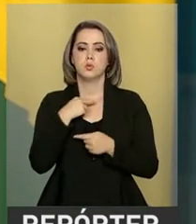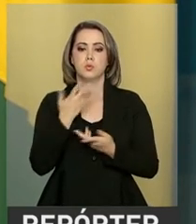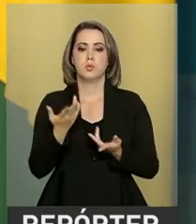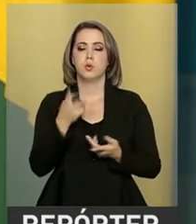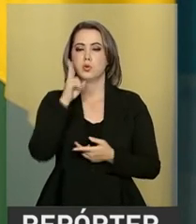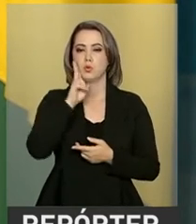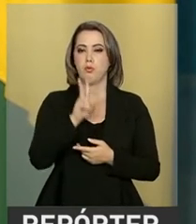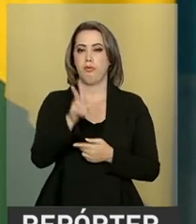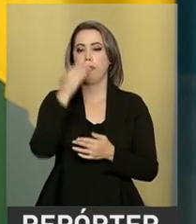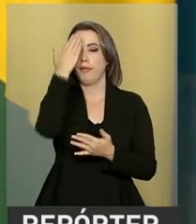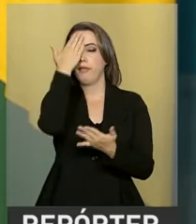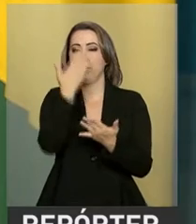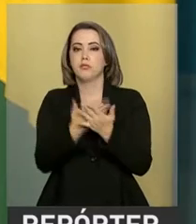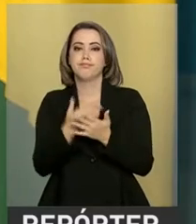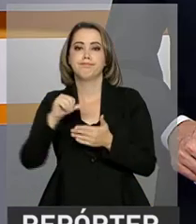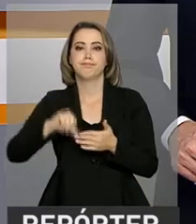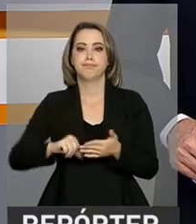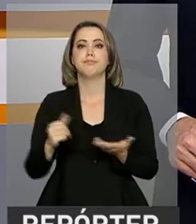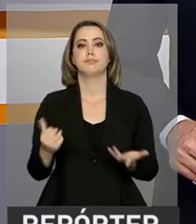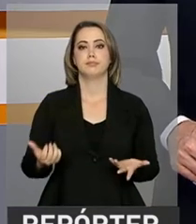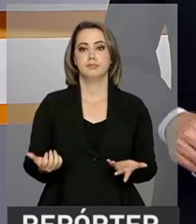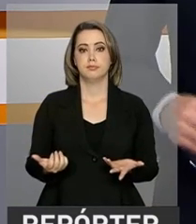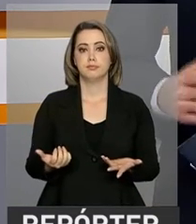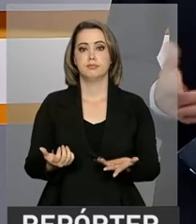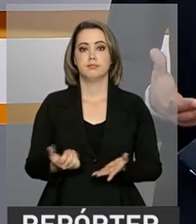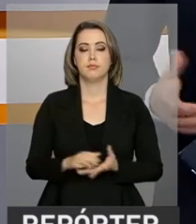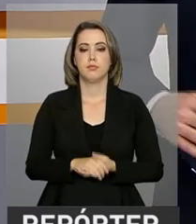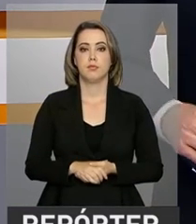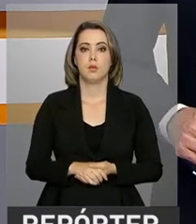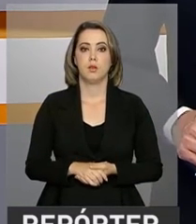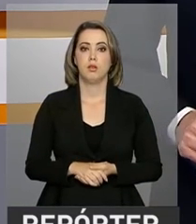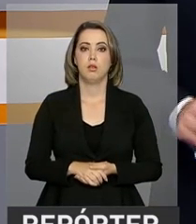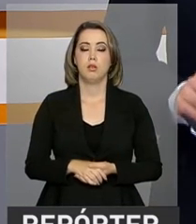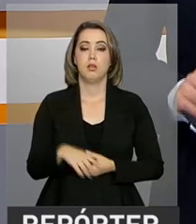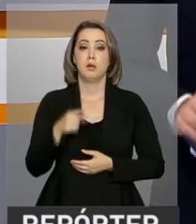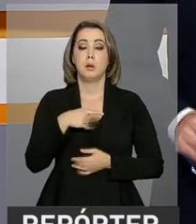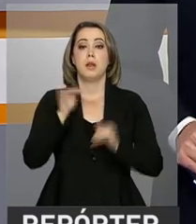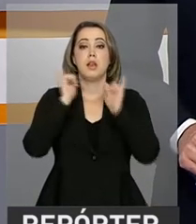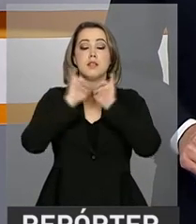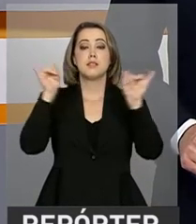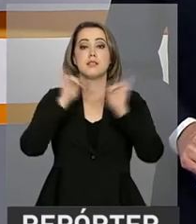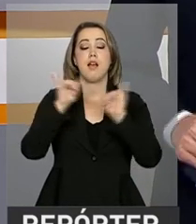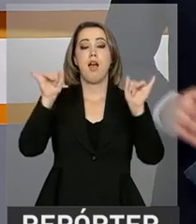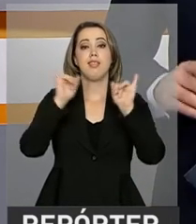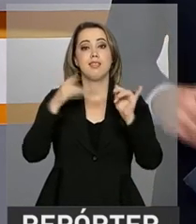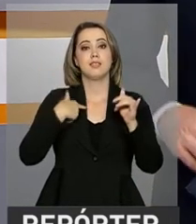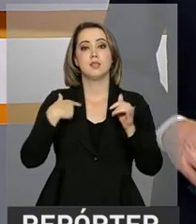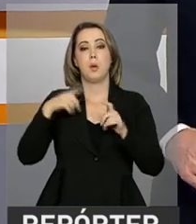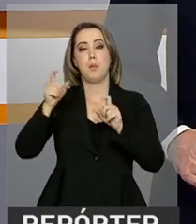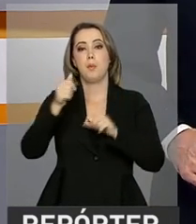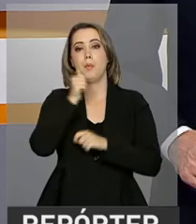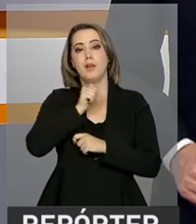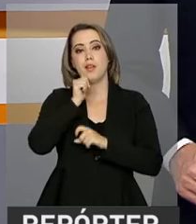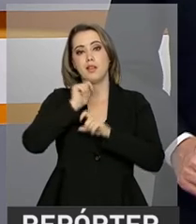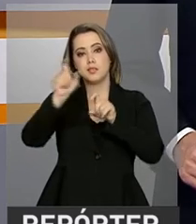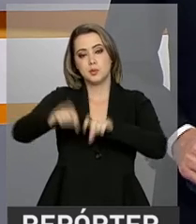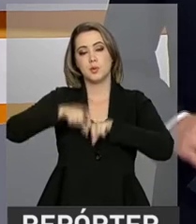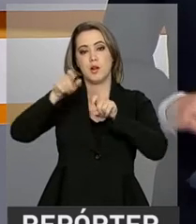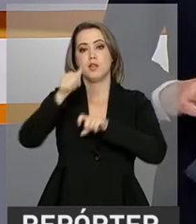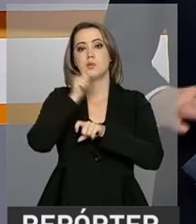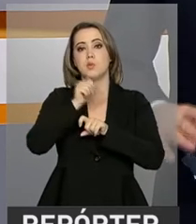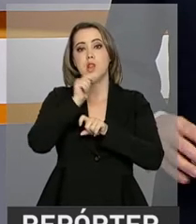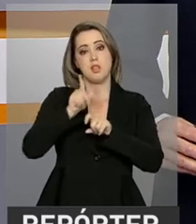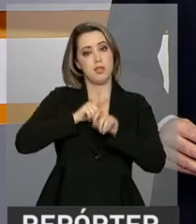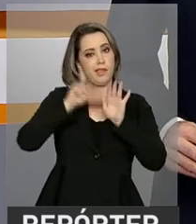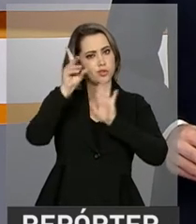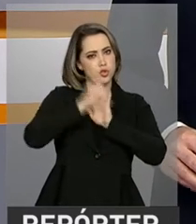a sua credibilidade abalada lançada a campanha mulheres rurais mulheres com direitos a idéia